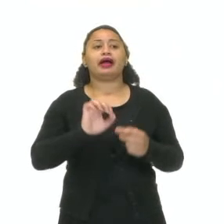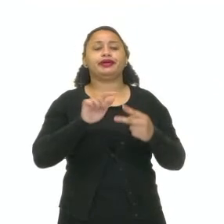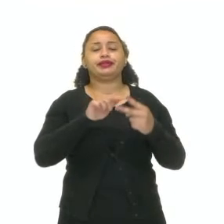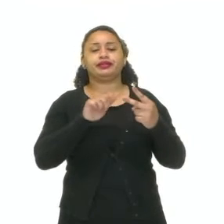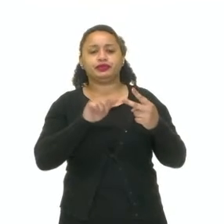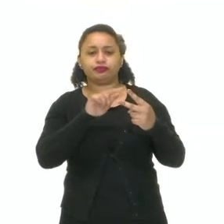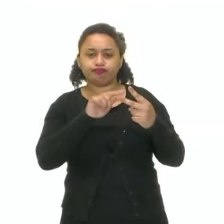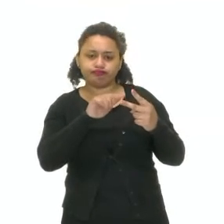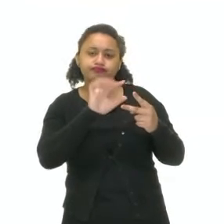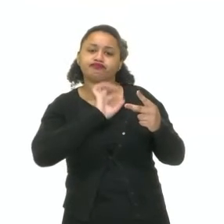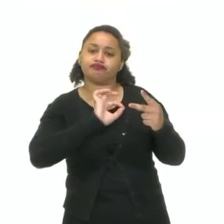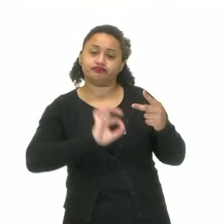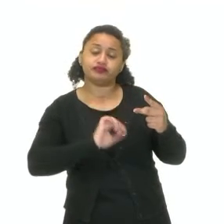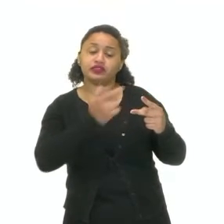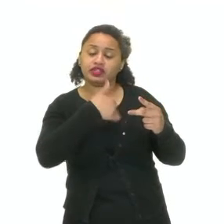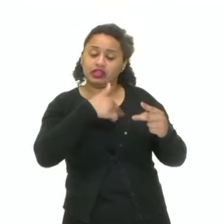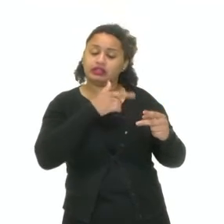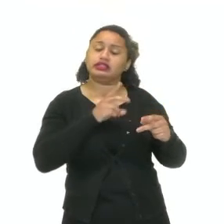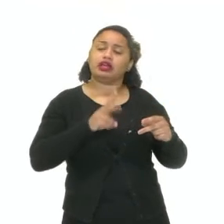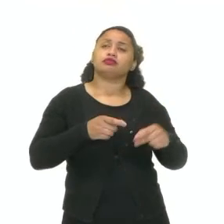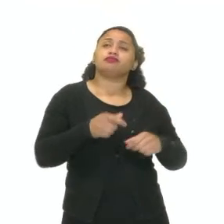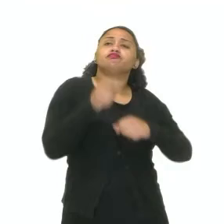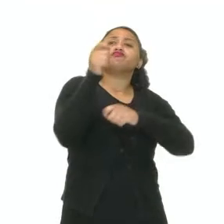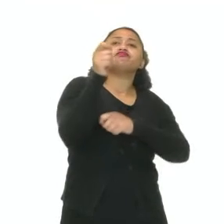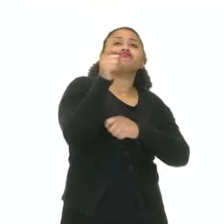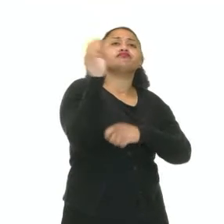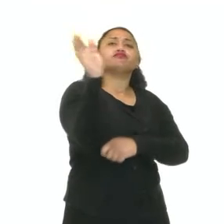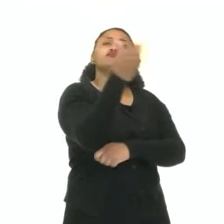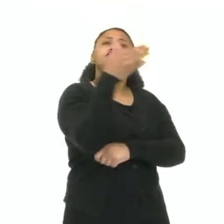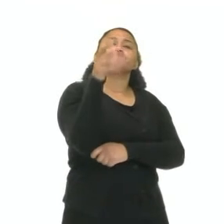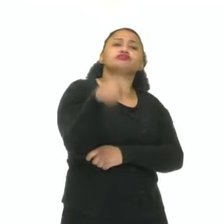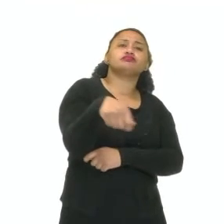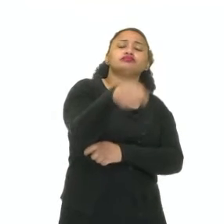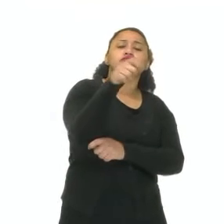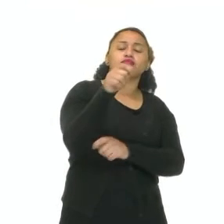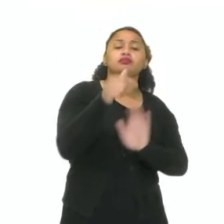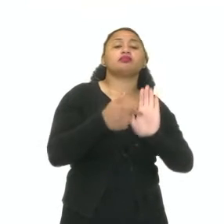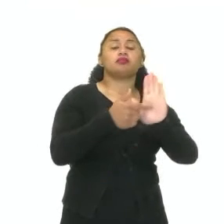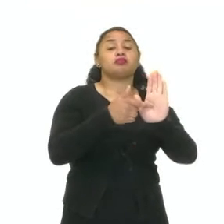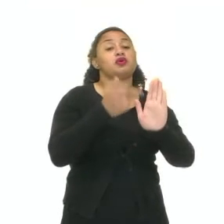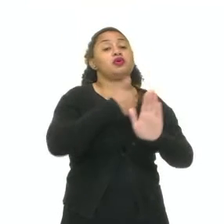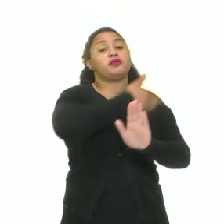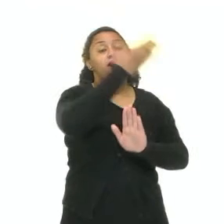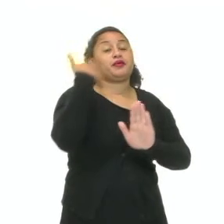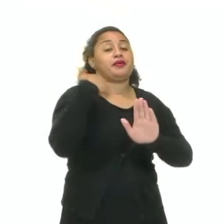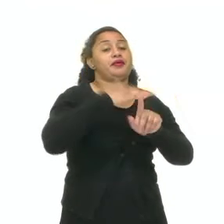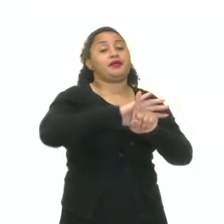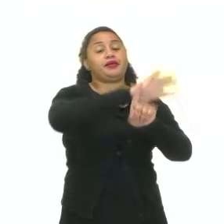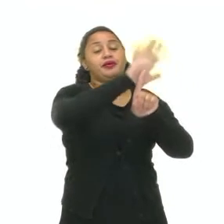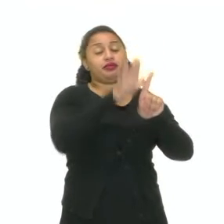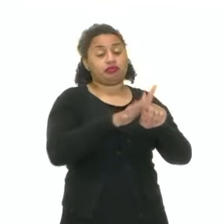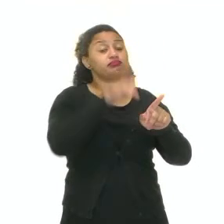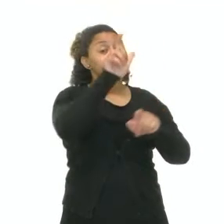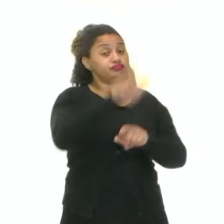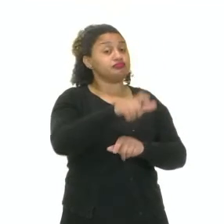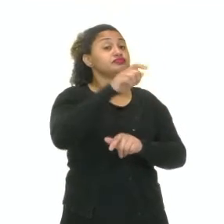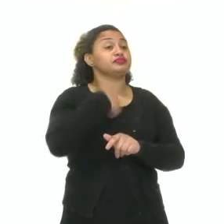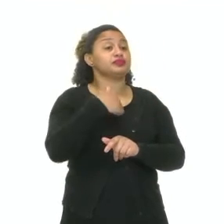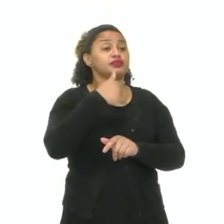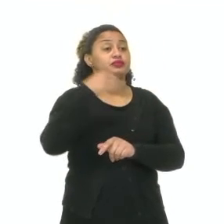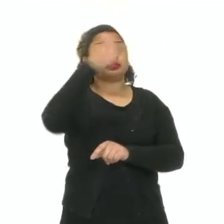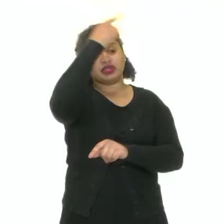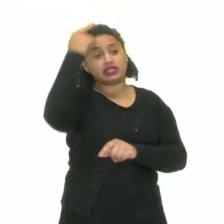Morelos, eles carregavam estandartes, né, da Nossa Senhora de Guadalupe, uma virgem